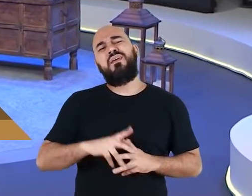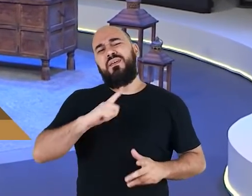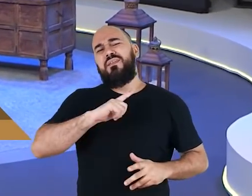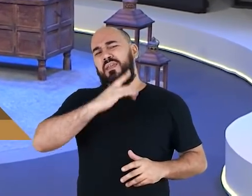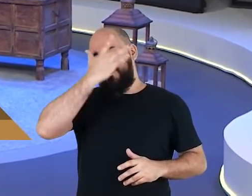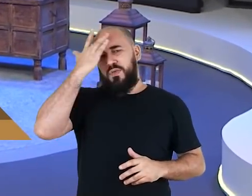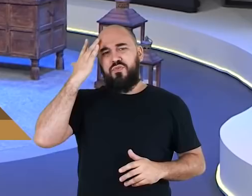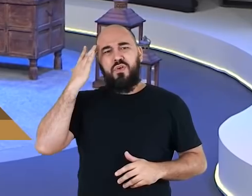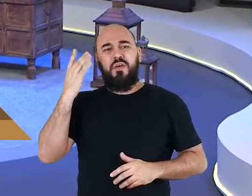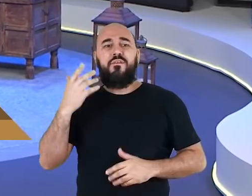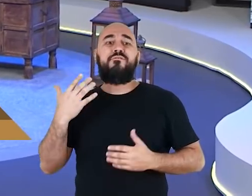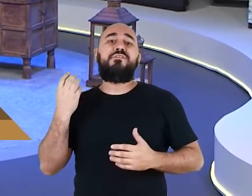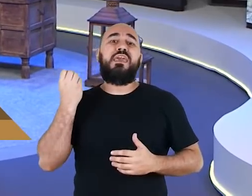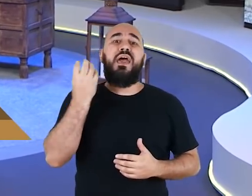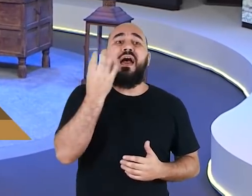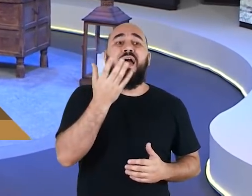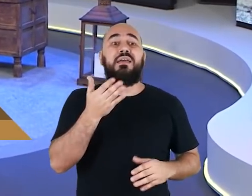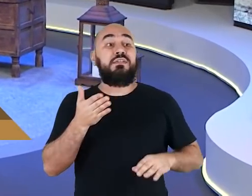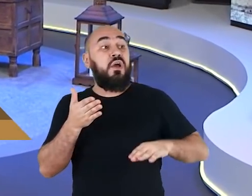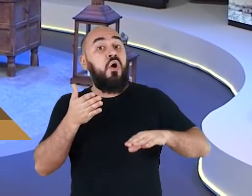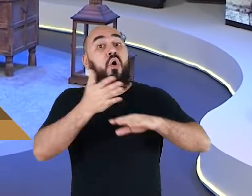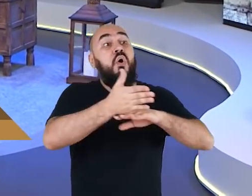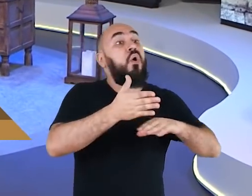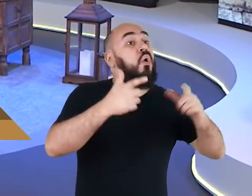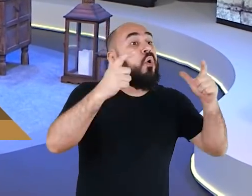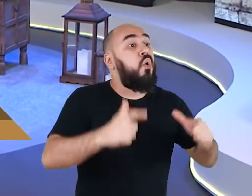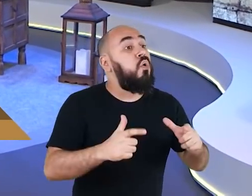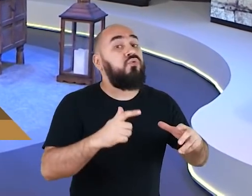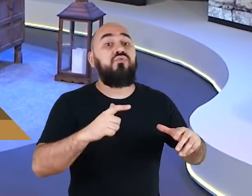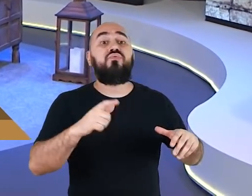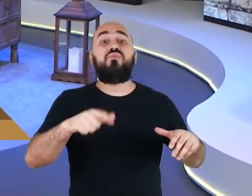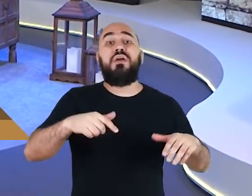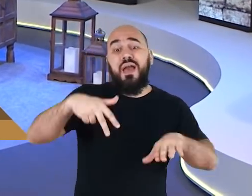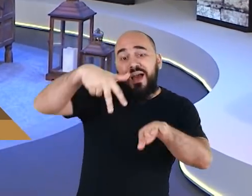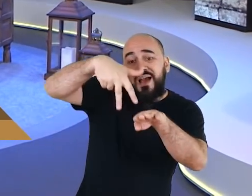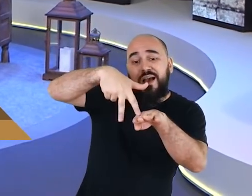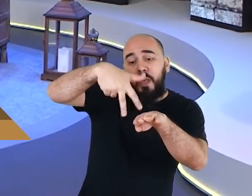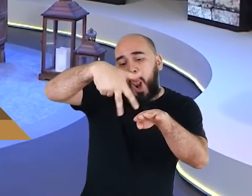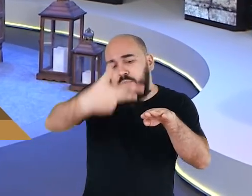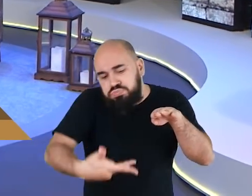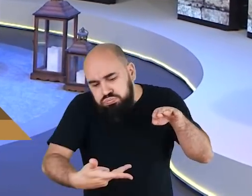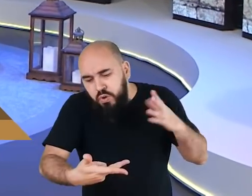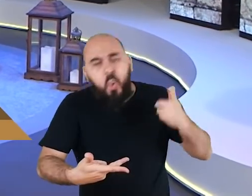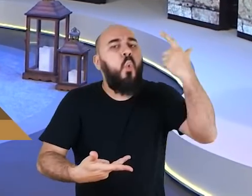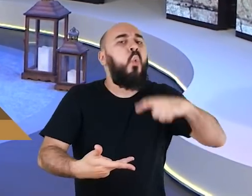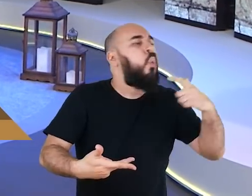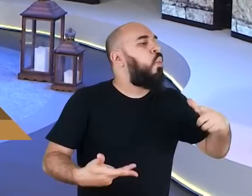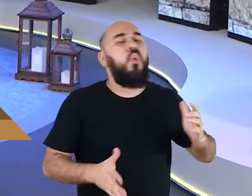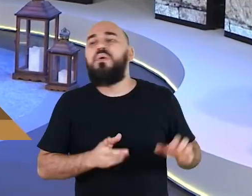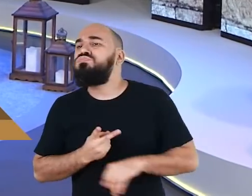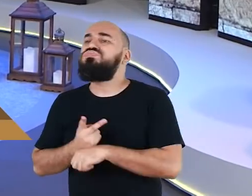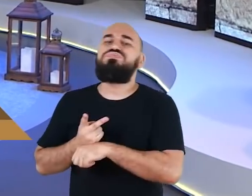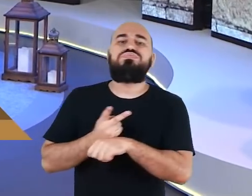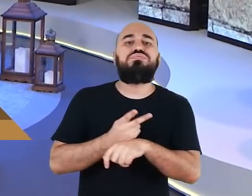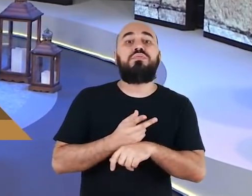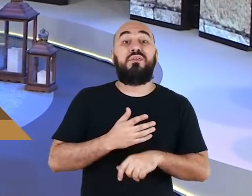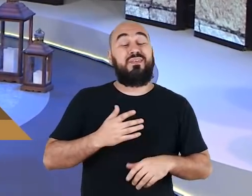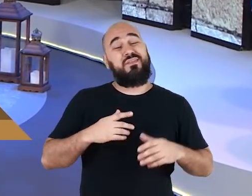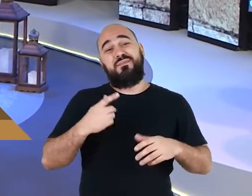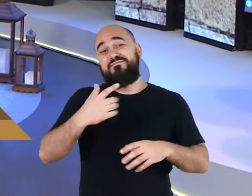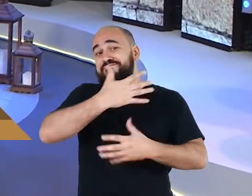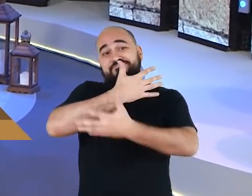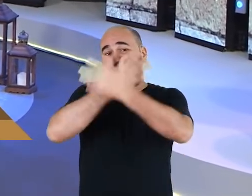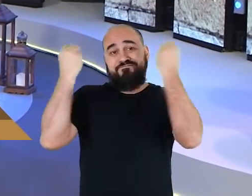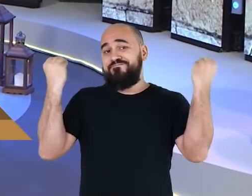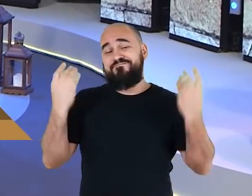a estátua não sabem nem onde ela estava, porque o local foi esquecido. A chegada dos árabes, por